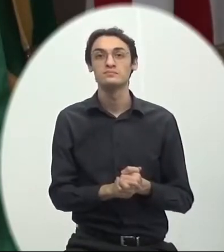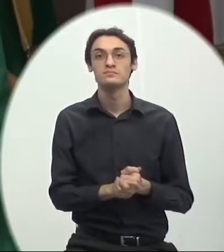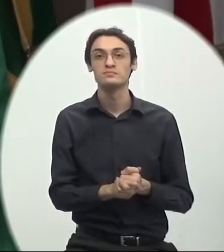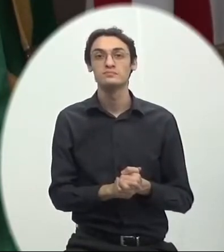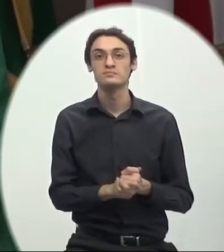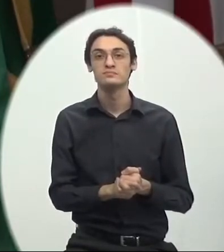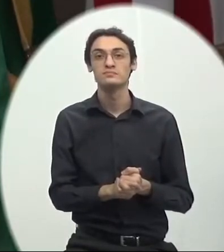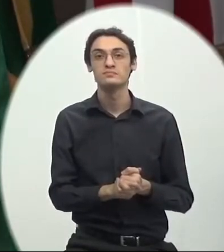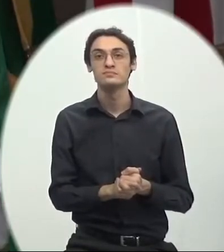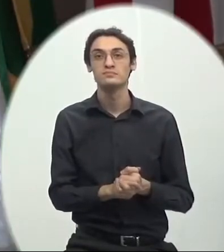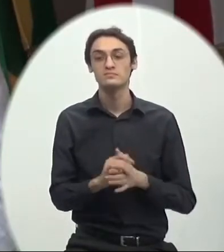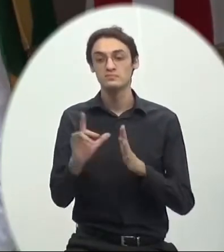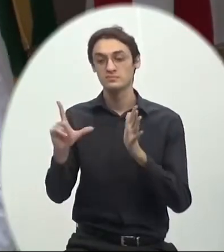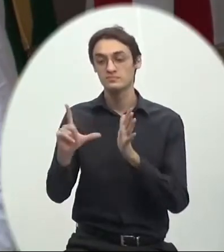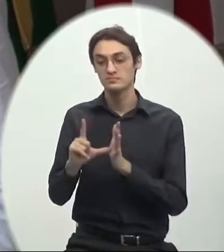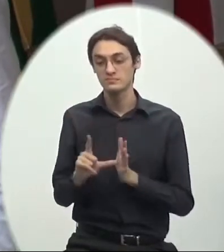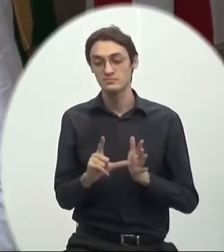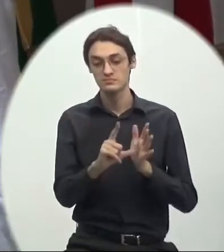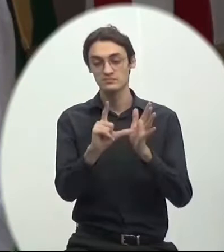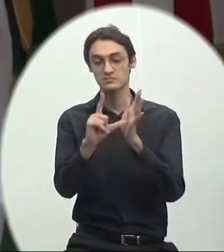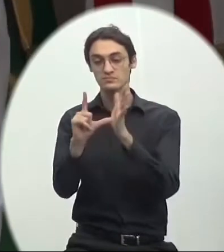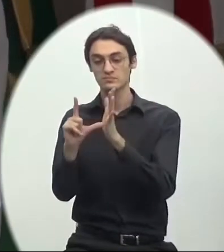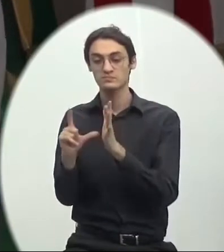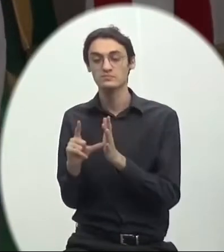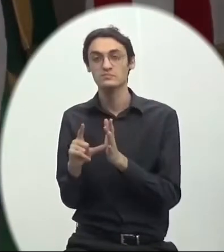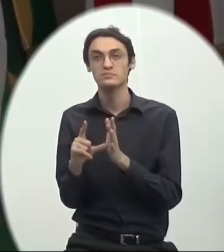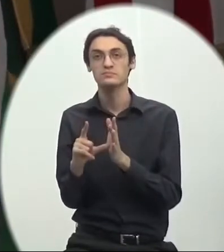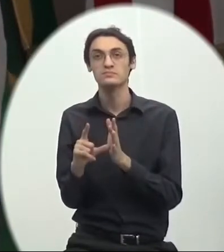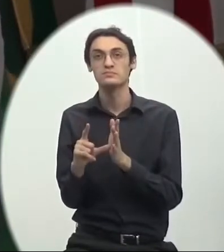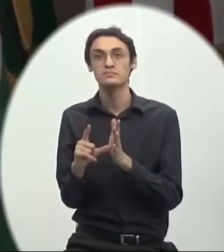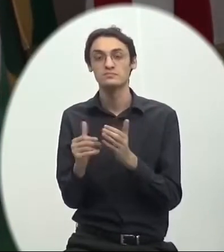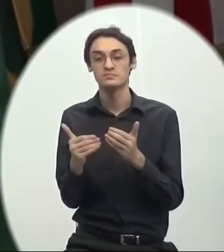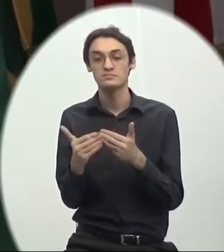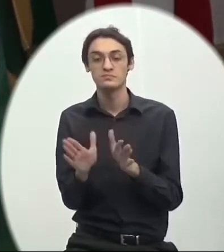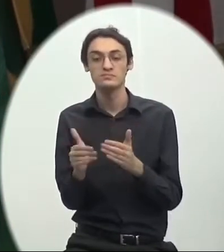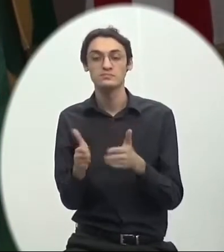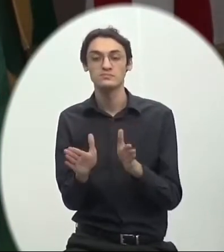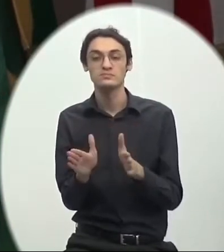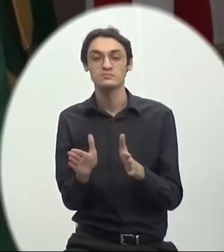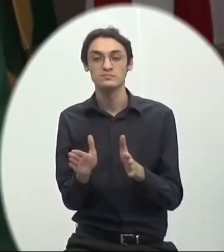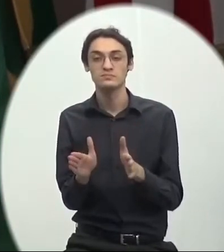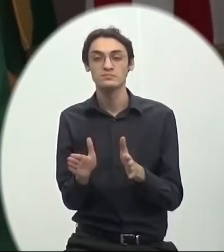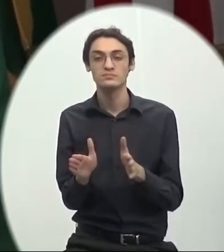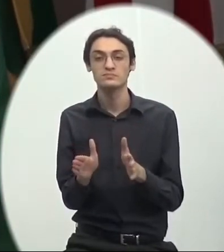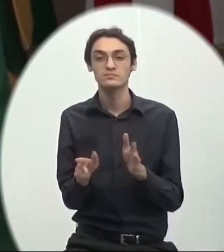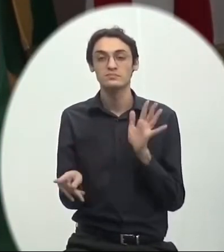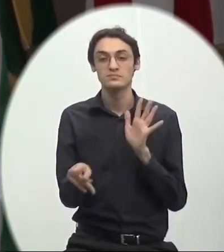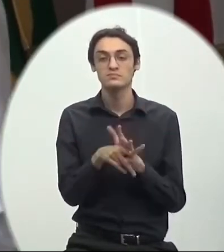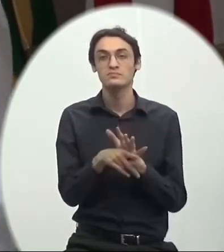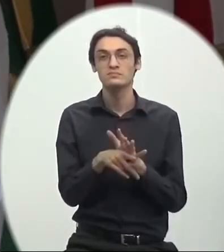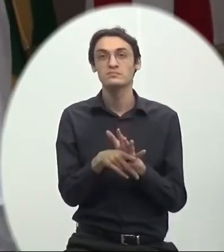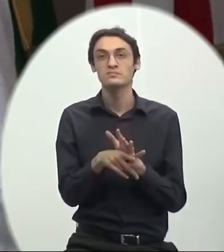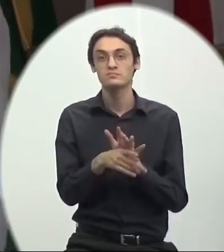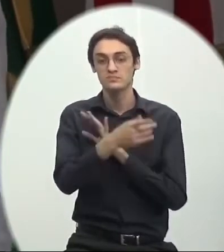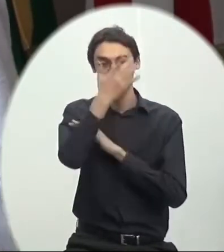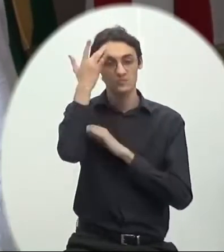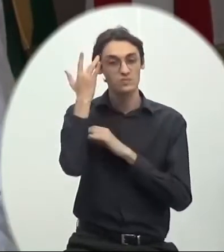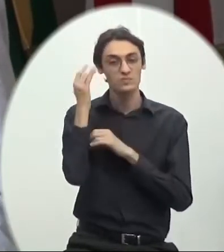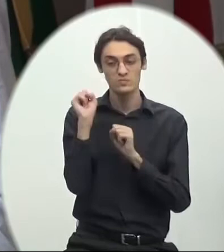hoje as lojas já podem estar aberto para que o